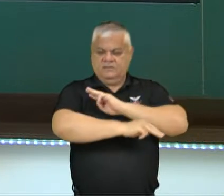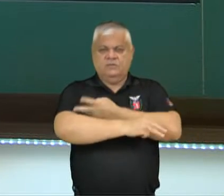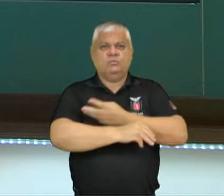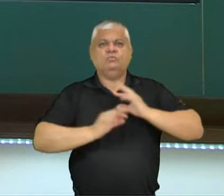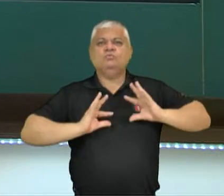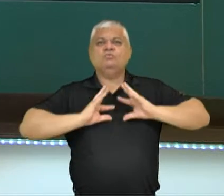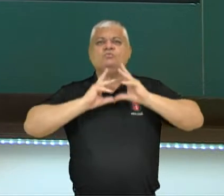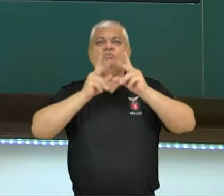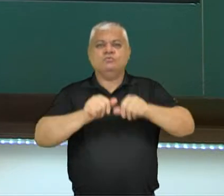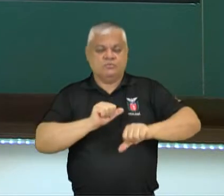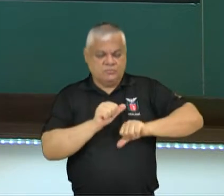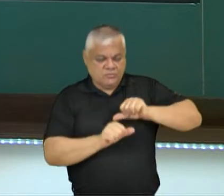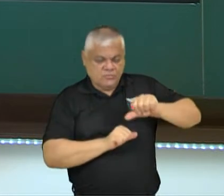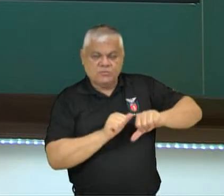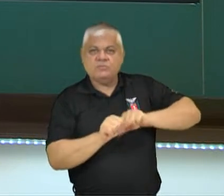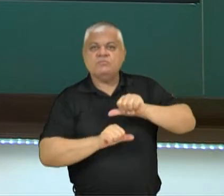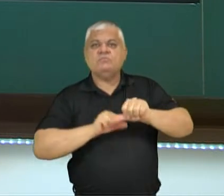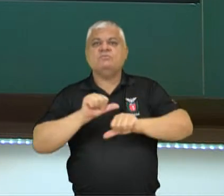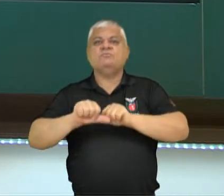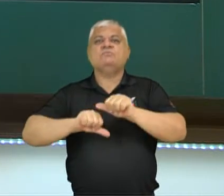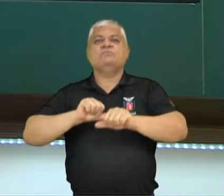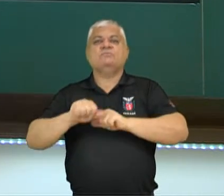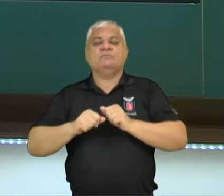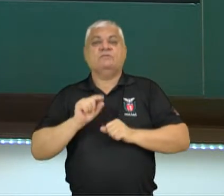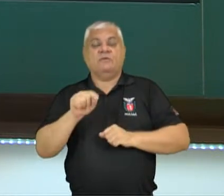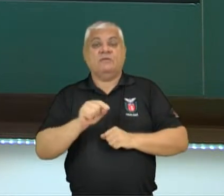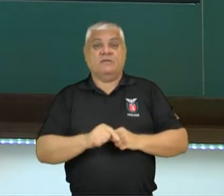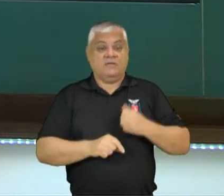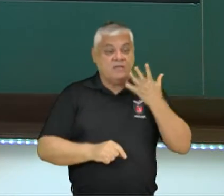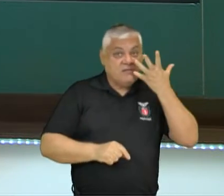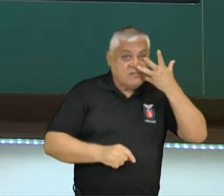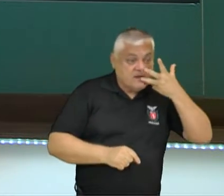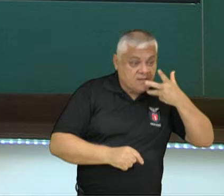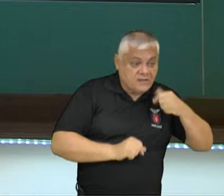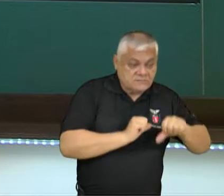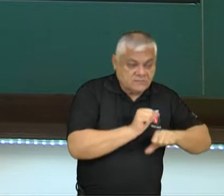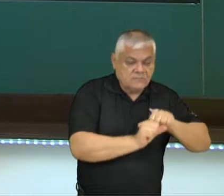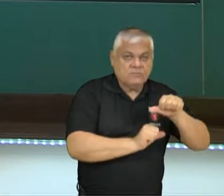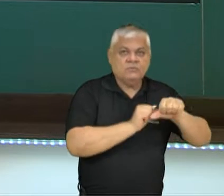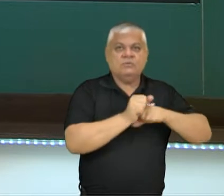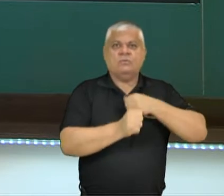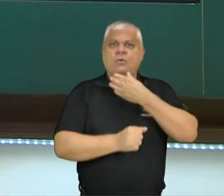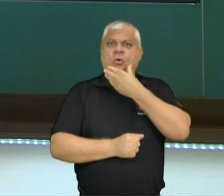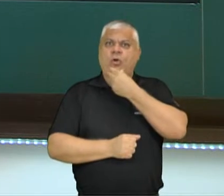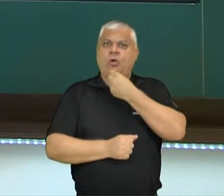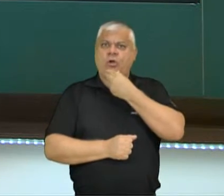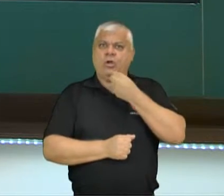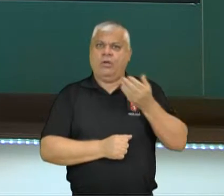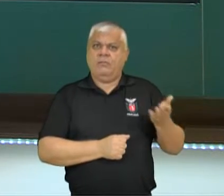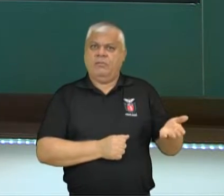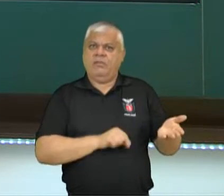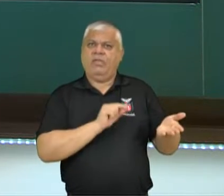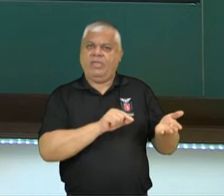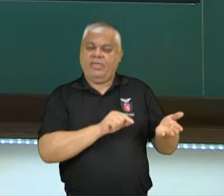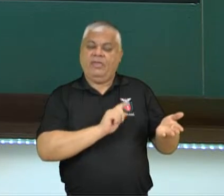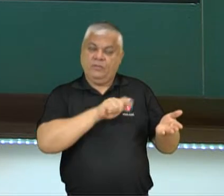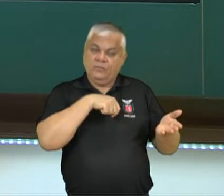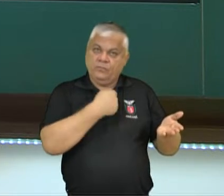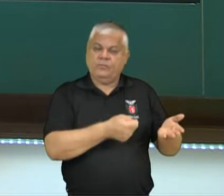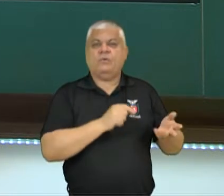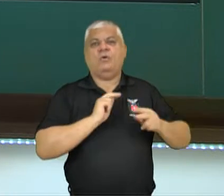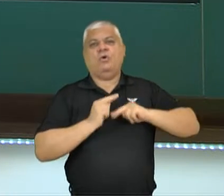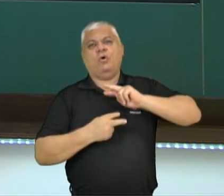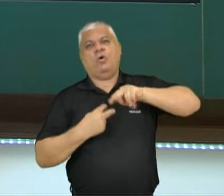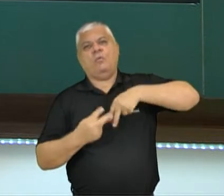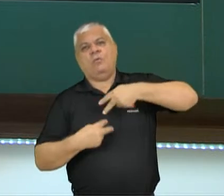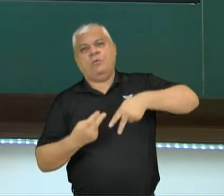as características que vão transformando ele de criança para homem são resultados da